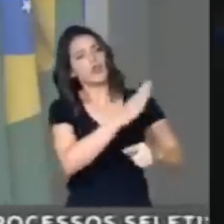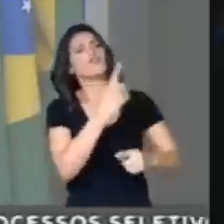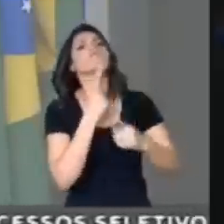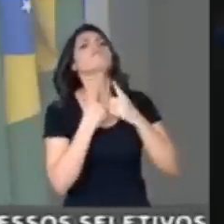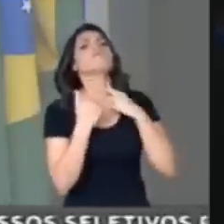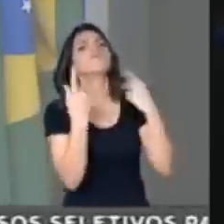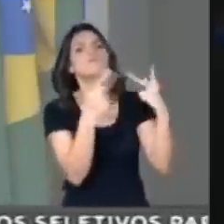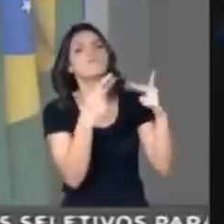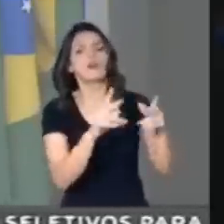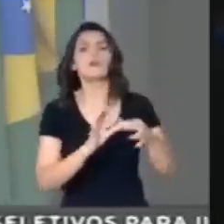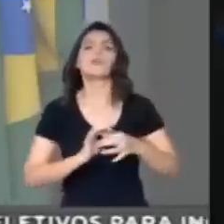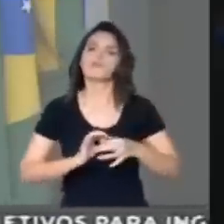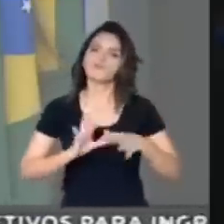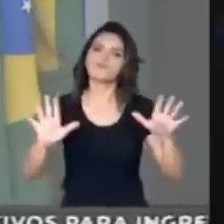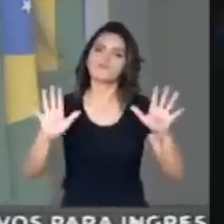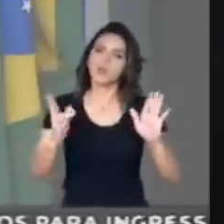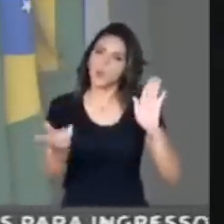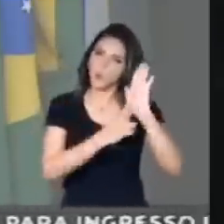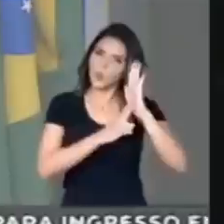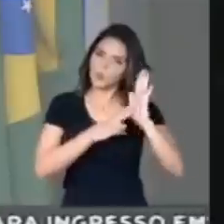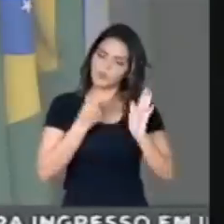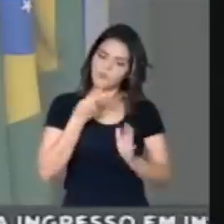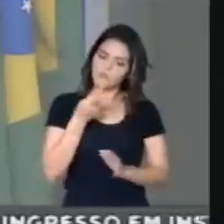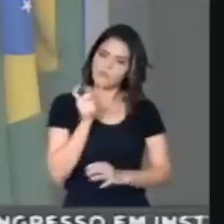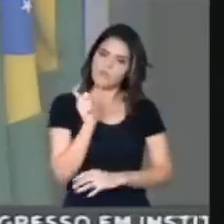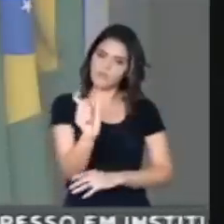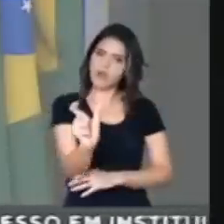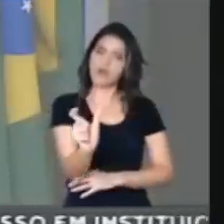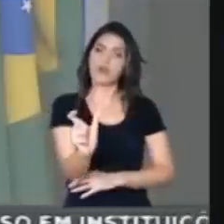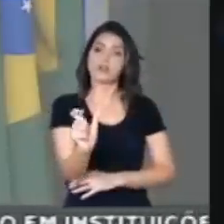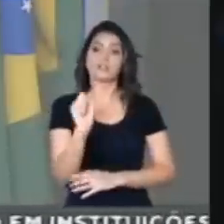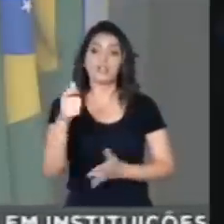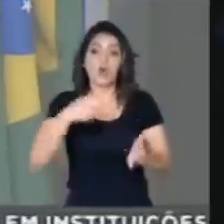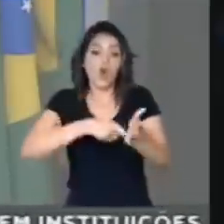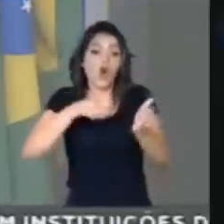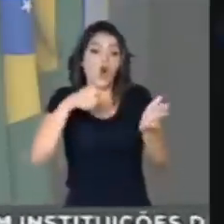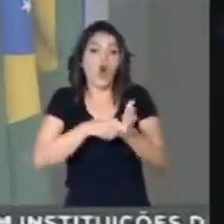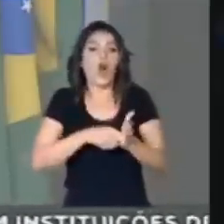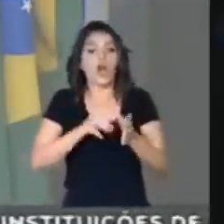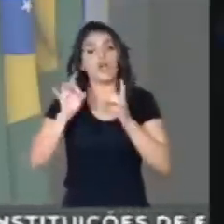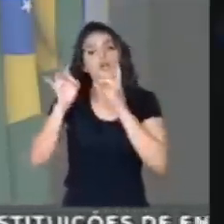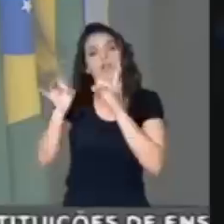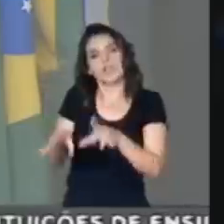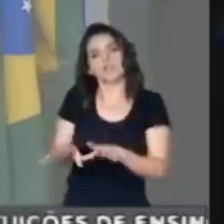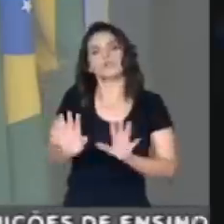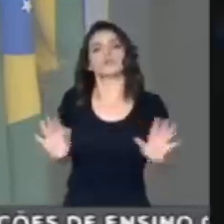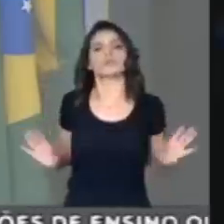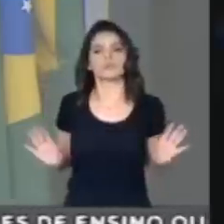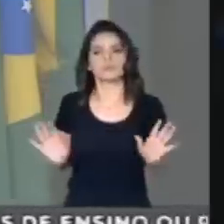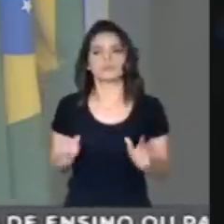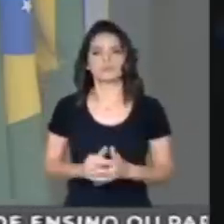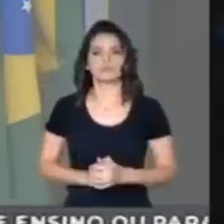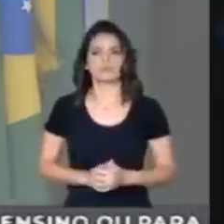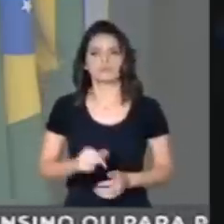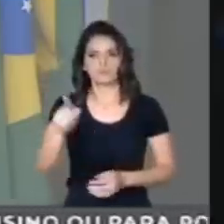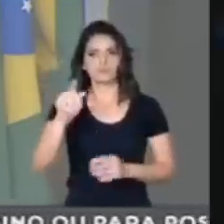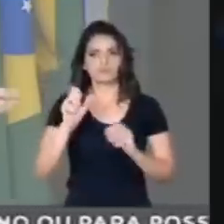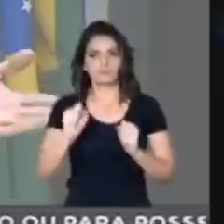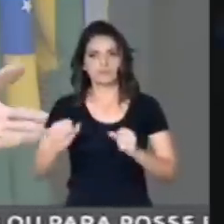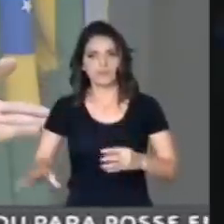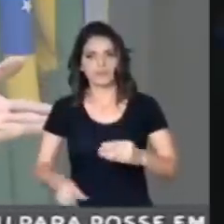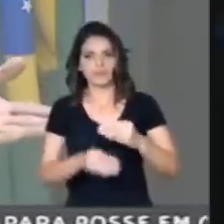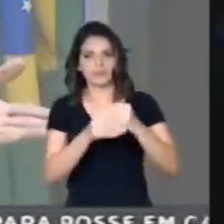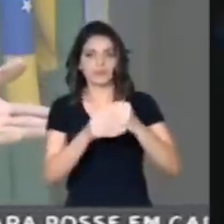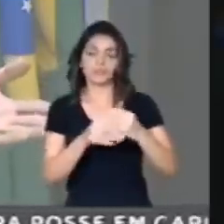minha palavra. Se tivesse me mostrado que é a obrigação de fazer, eu renunciaria ao mandato e me filiaria ao PT. Não